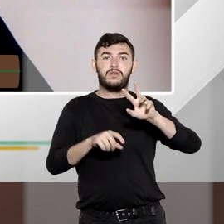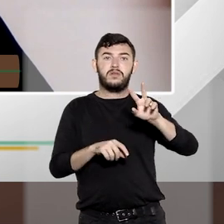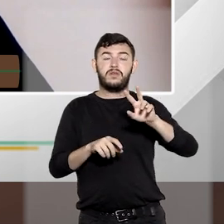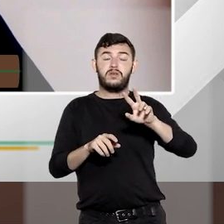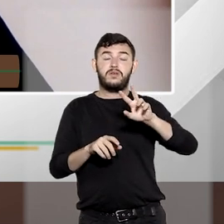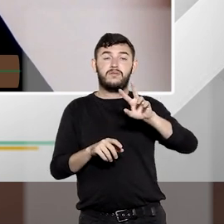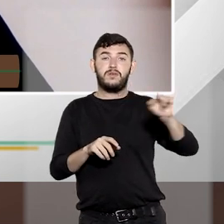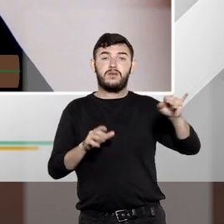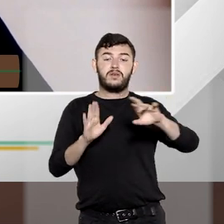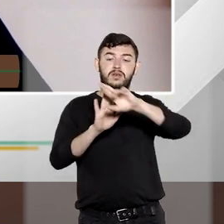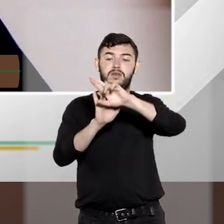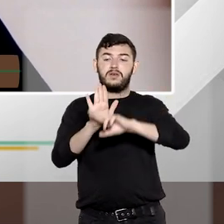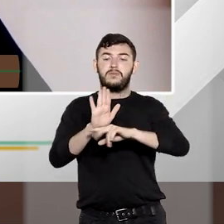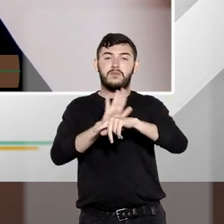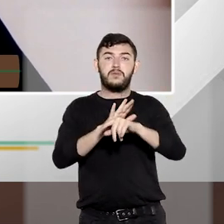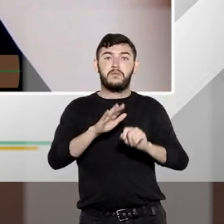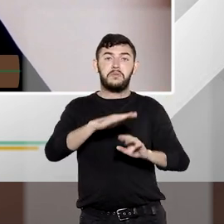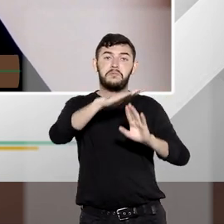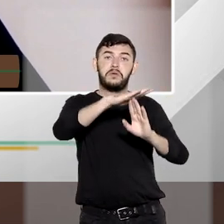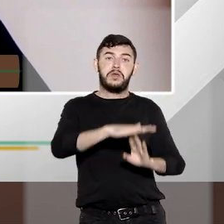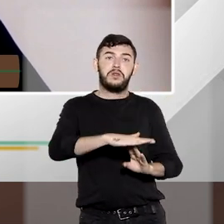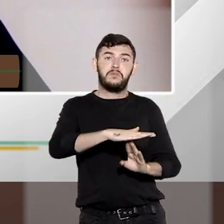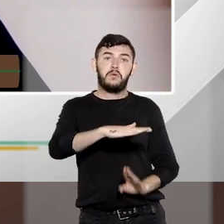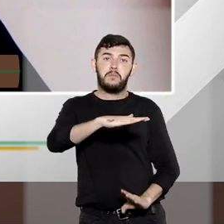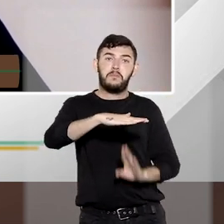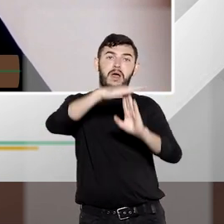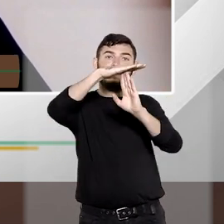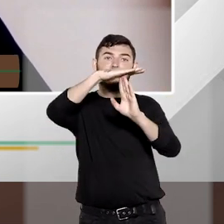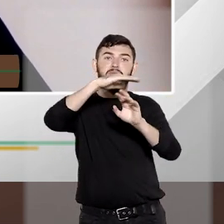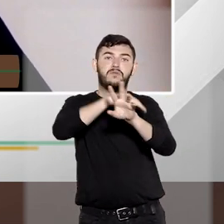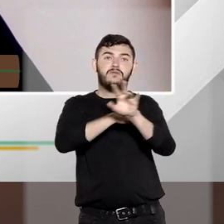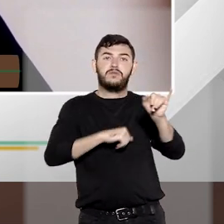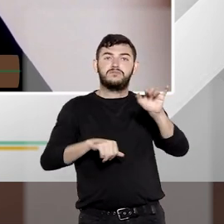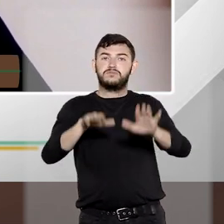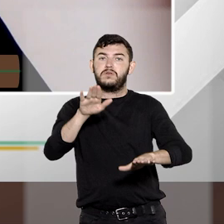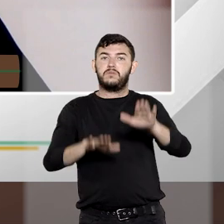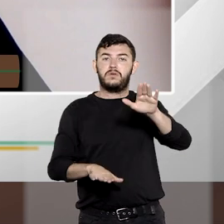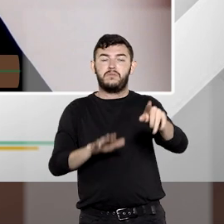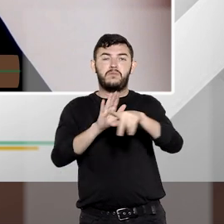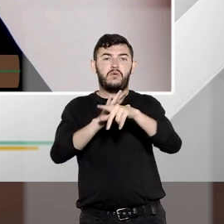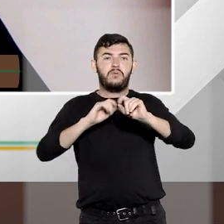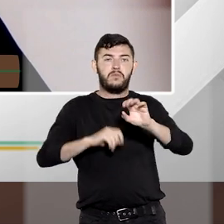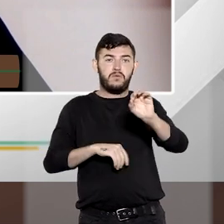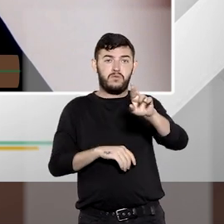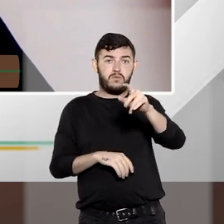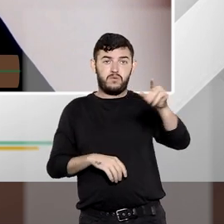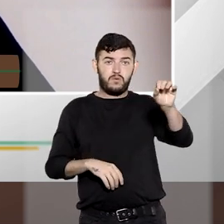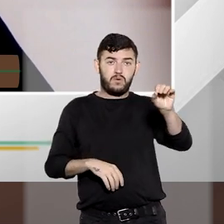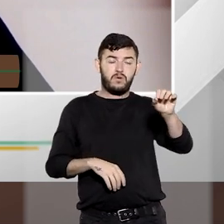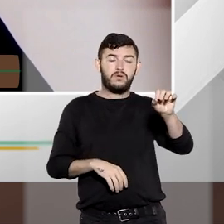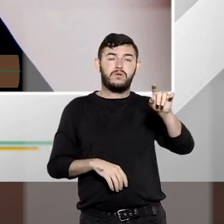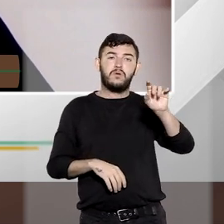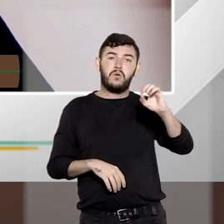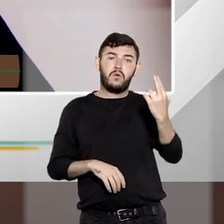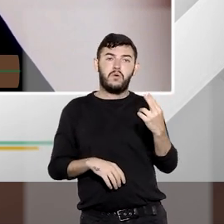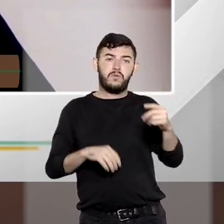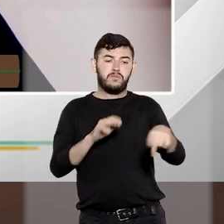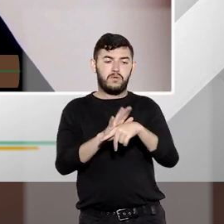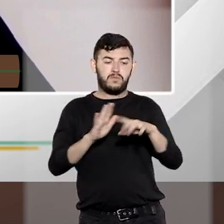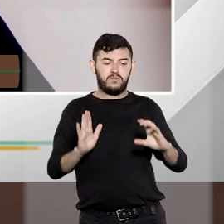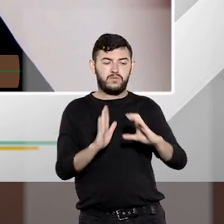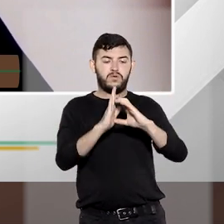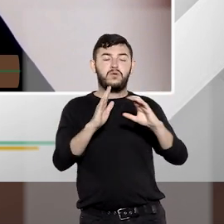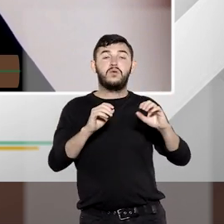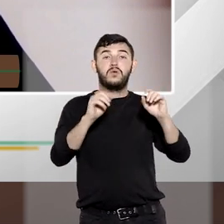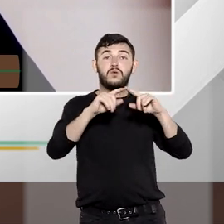e máximo das vagas, na verdade, vai de cada órgão, vai de cada iniciativa do concurso público mesmo, mas